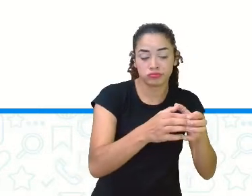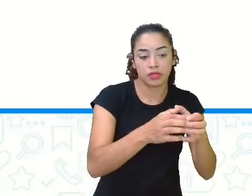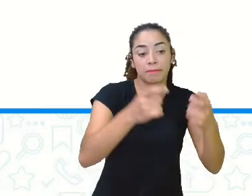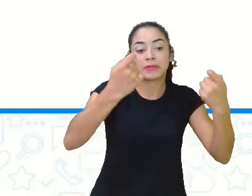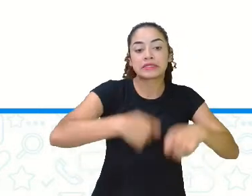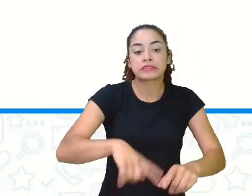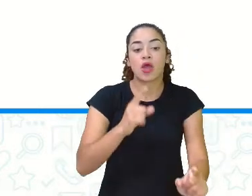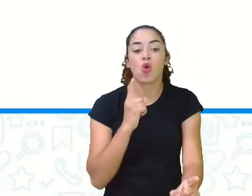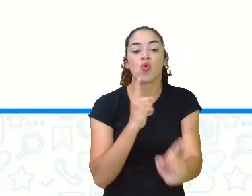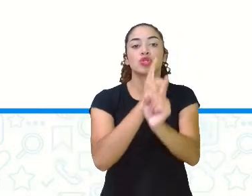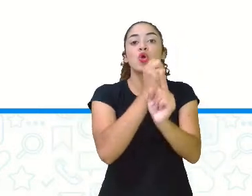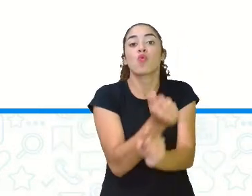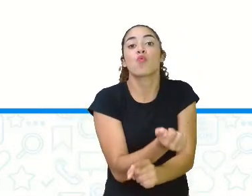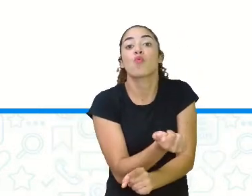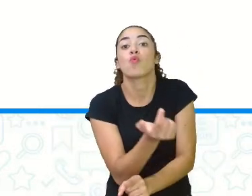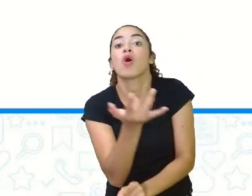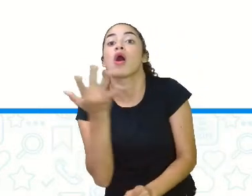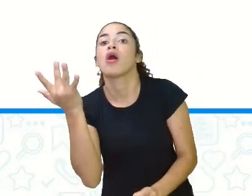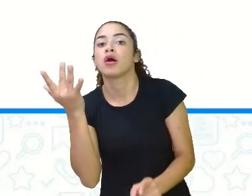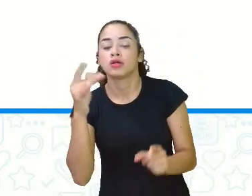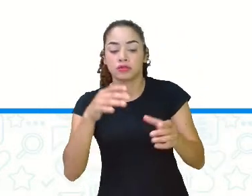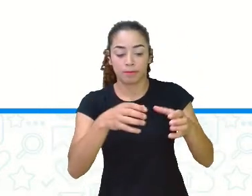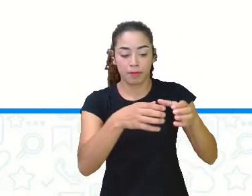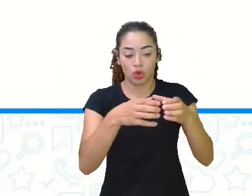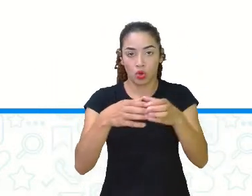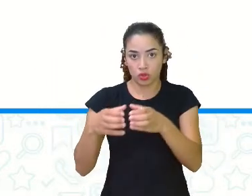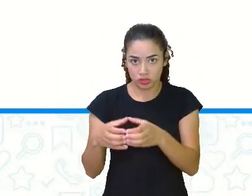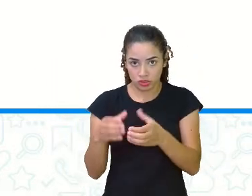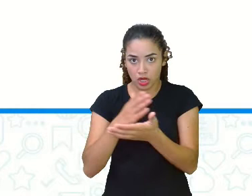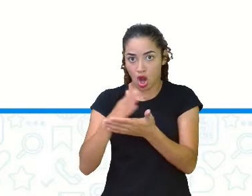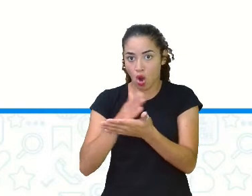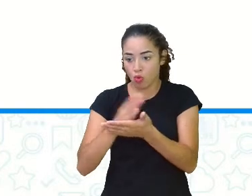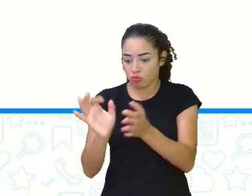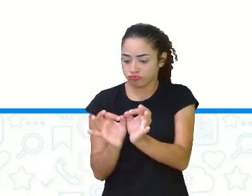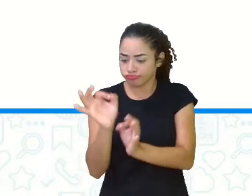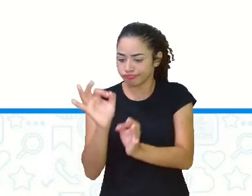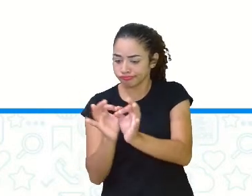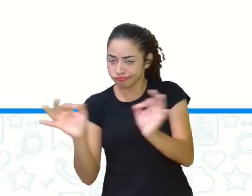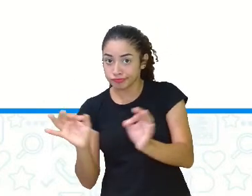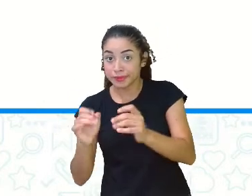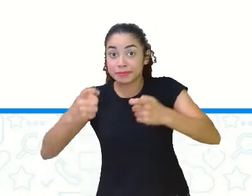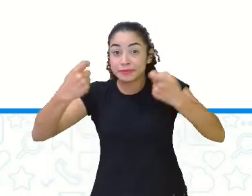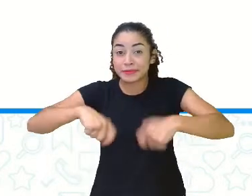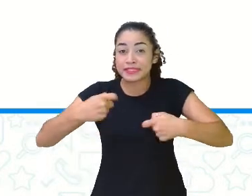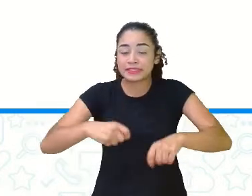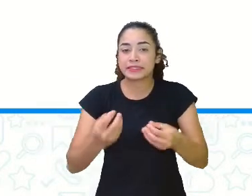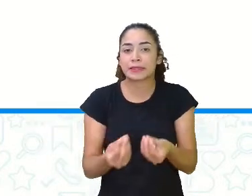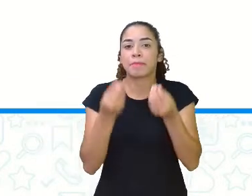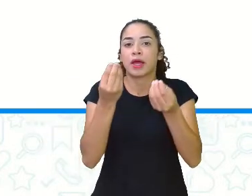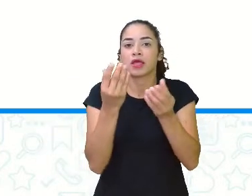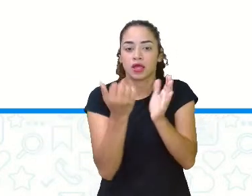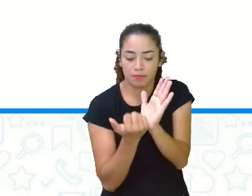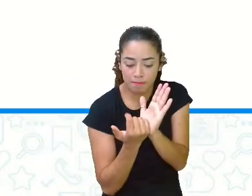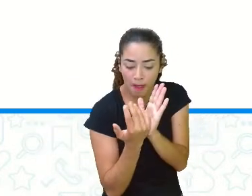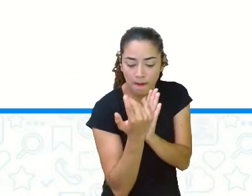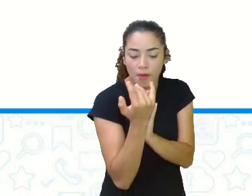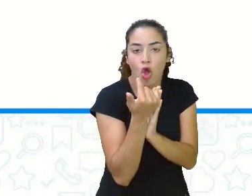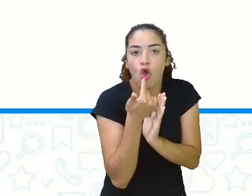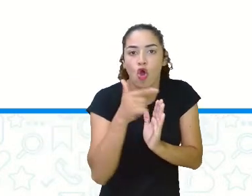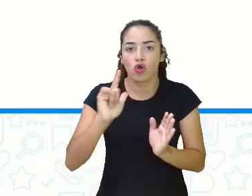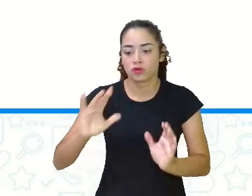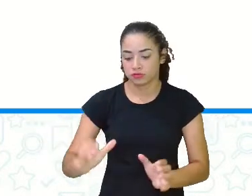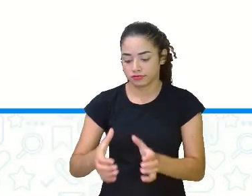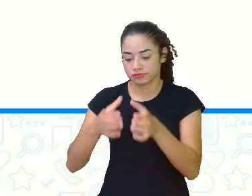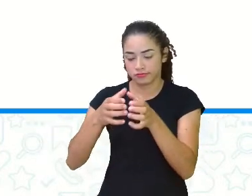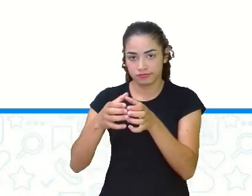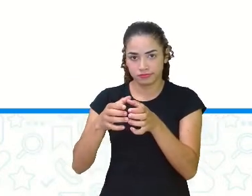quantos potes de determinadas medidas eram necessárias para encher outro pote.